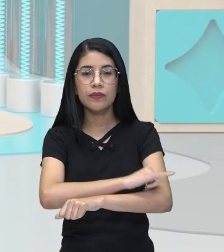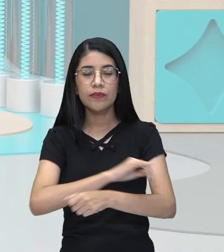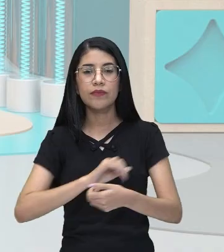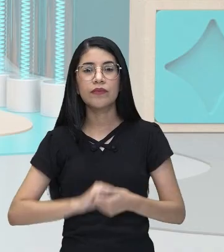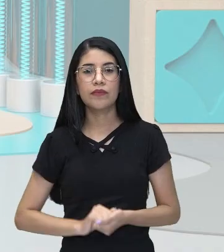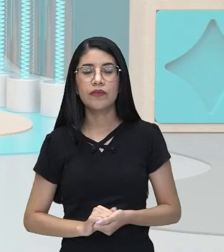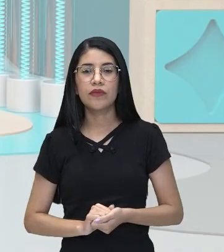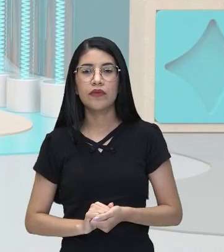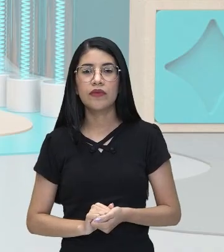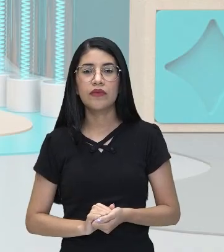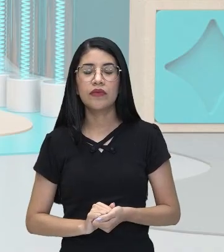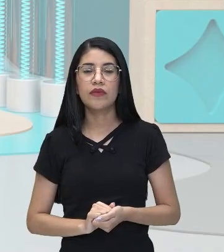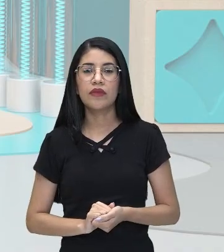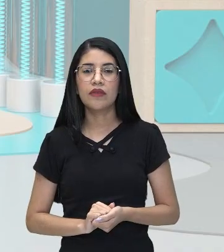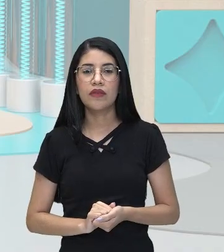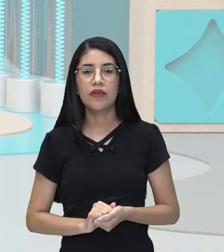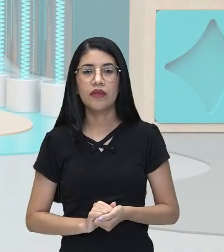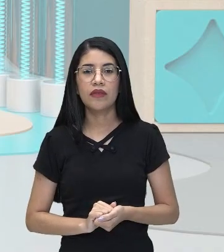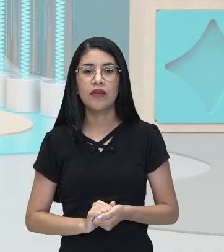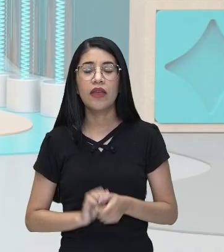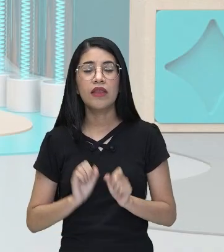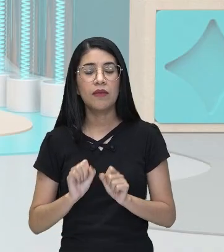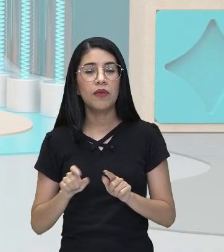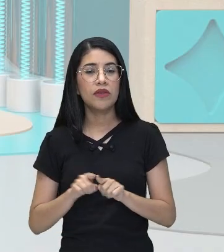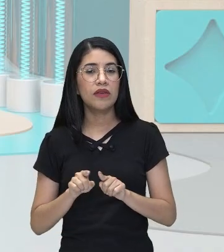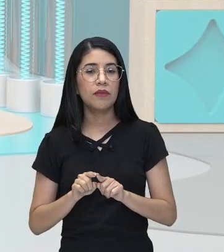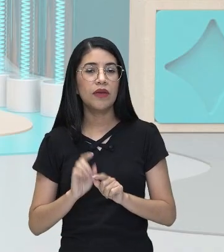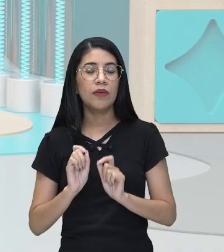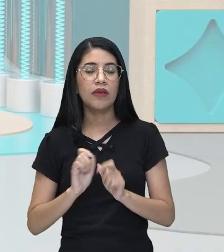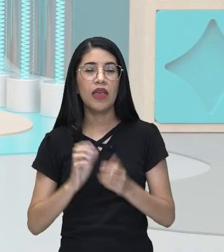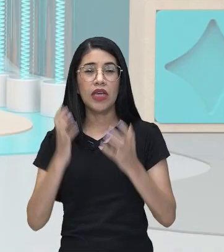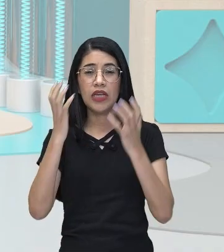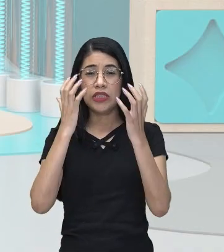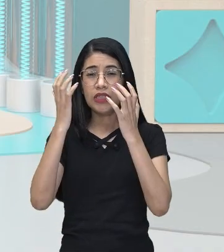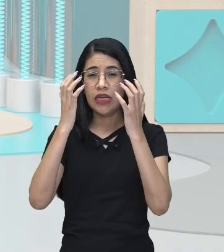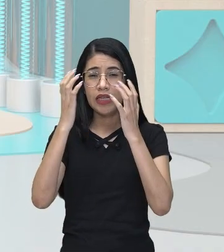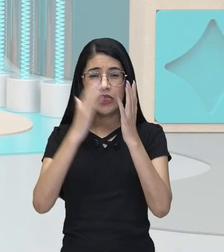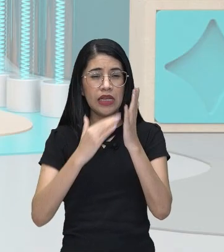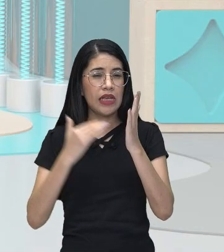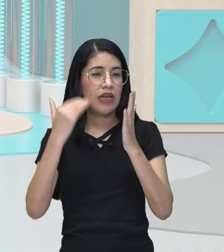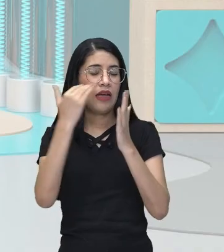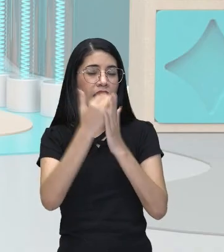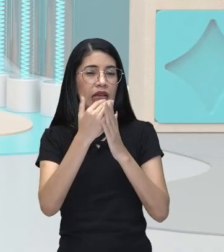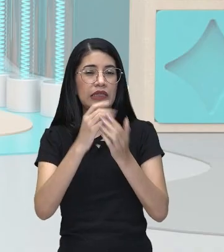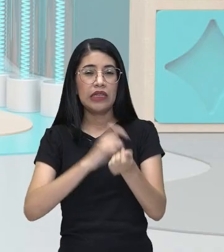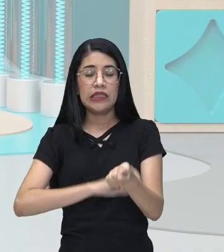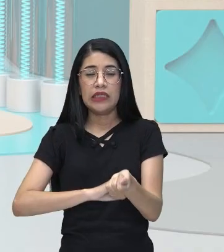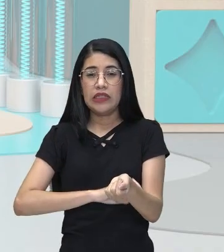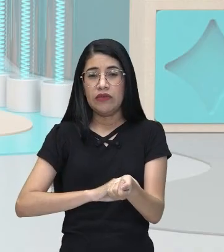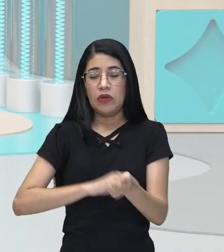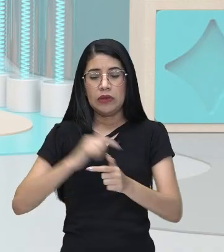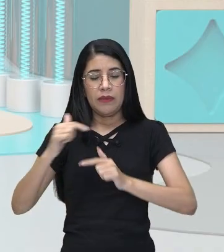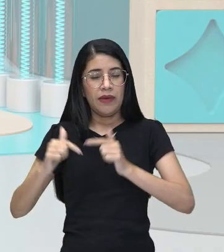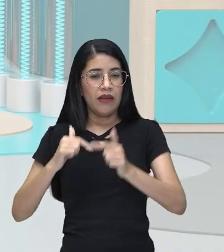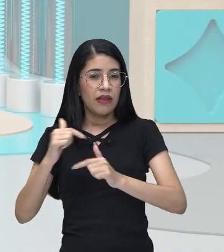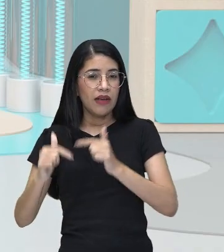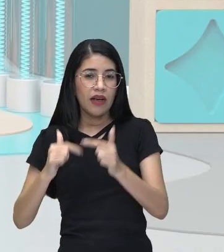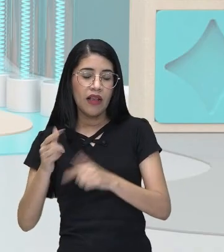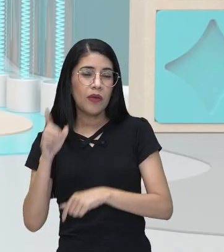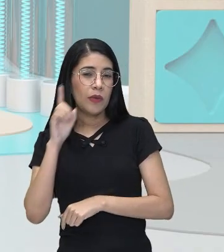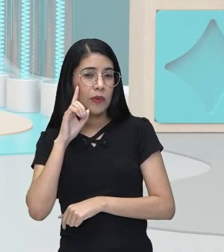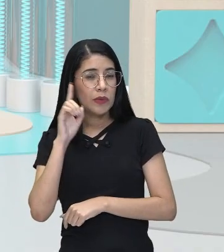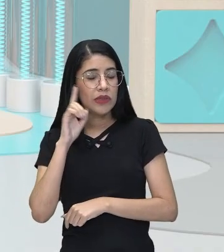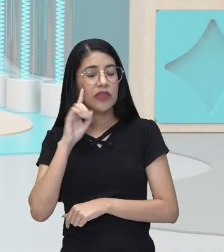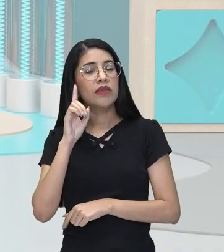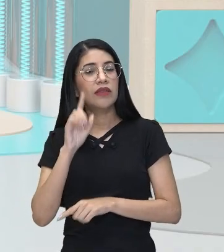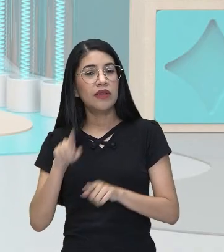falamos. A próxima aí também que pode ser uma causa, tá aí, ó, é o nível de estresse, a pessoa muito nervosa por causa do trabalho, do dia a dia